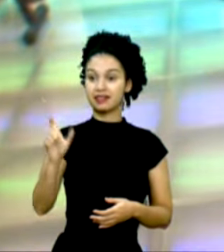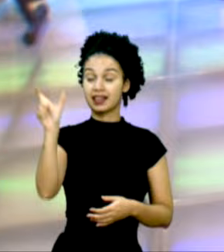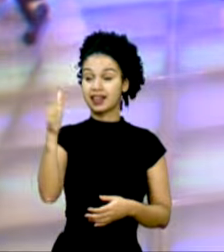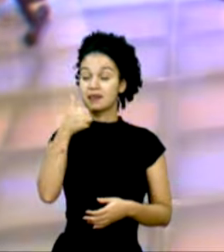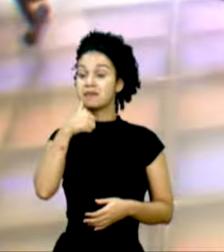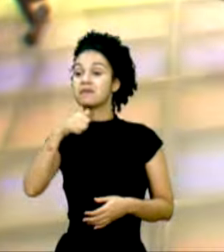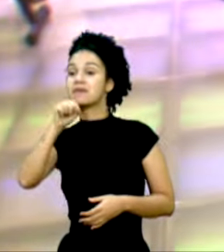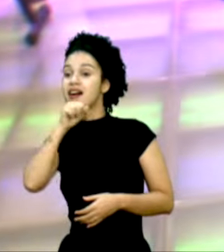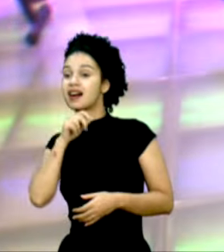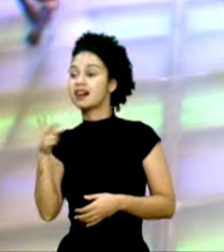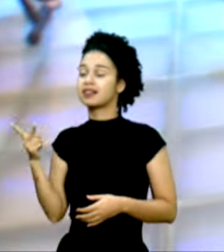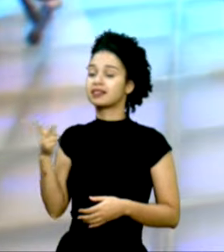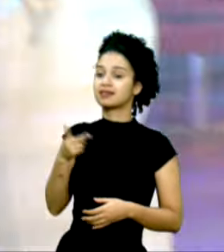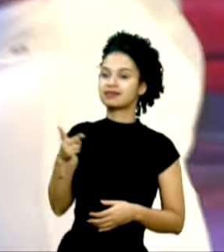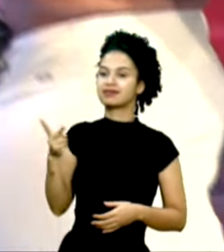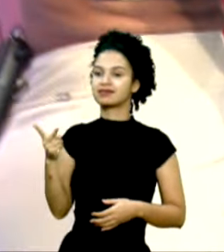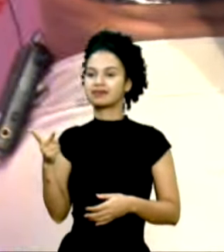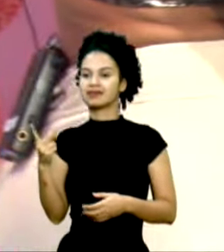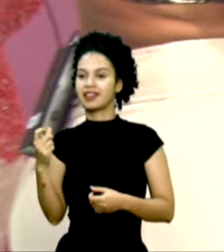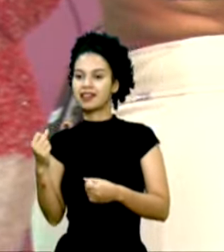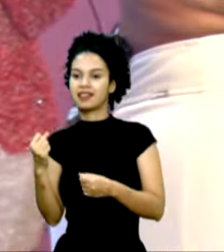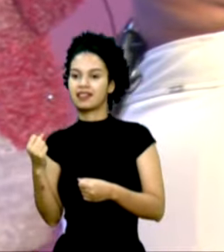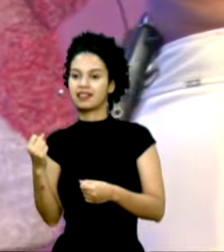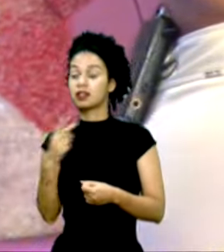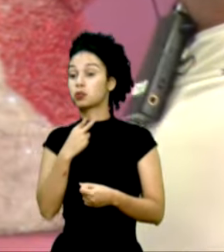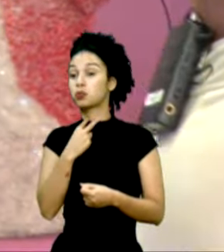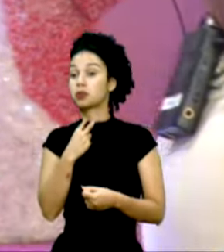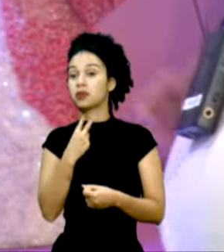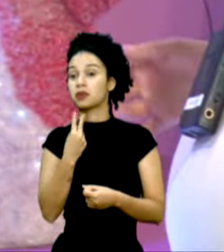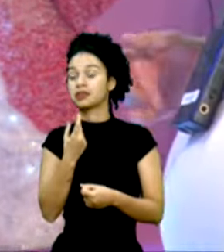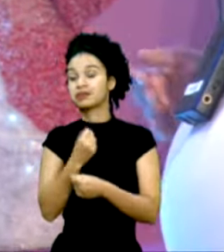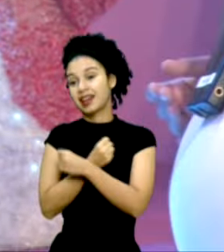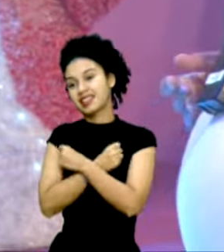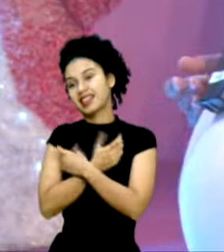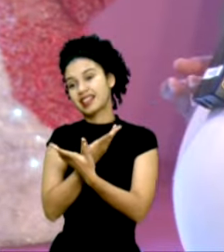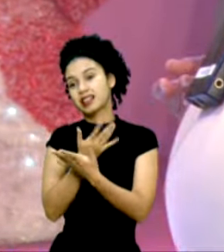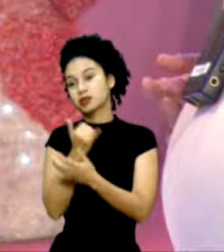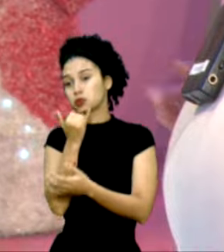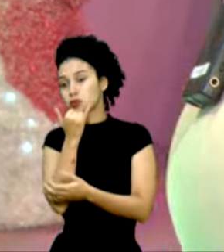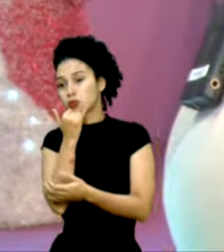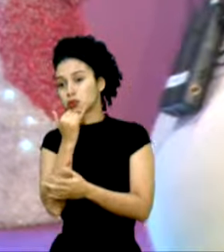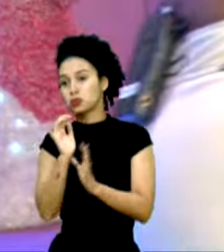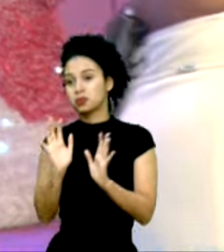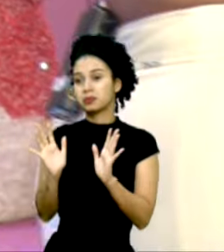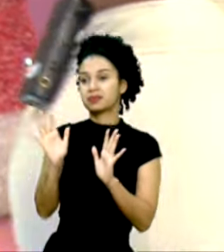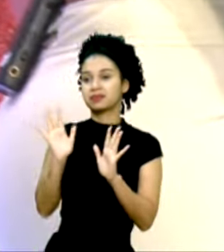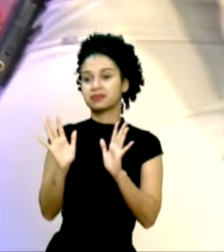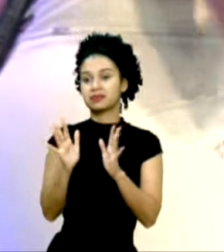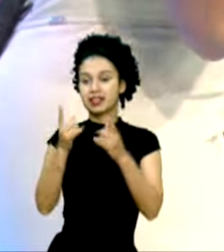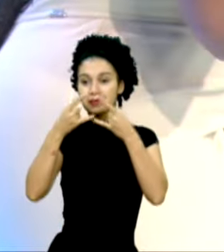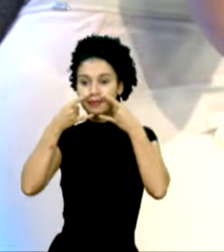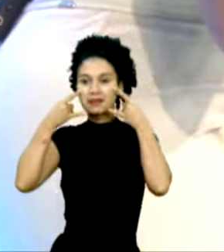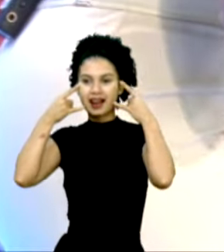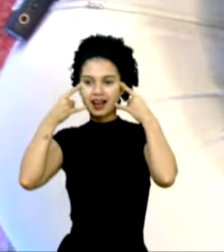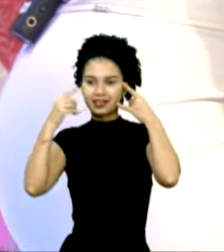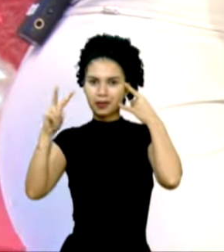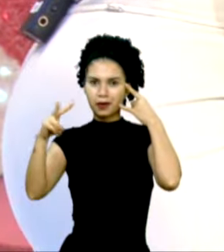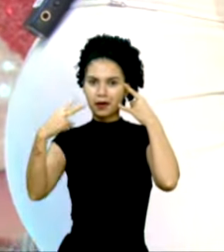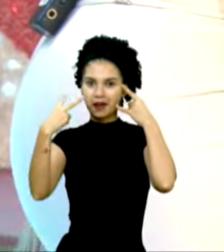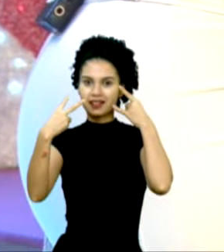bem? Rafael, dá um abraço, quer dizer, não estamos em momento de pandemia, não pode nem abraçar, né? Mas de longe. Ele tá protegido. Olha aqui pra Paulinha, você